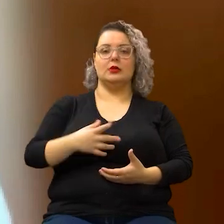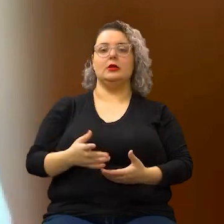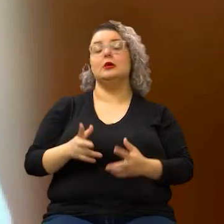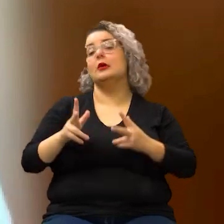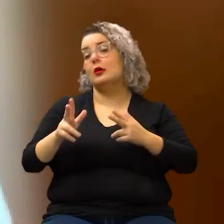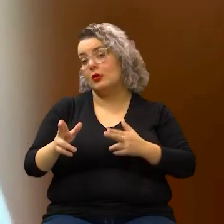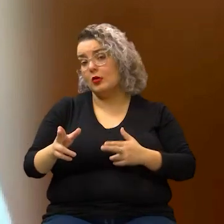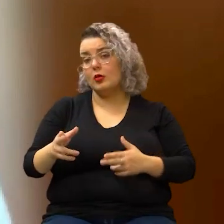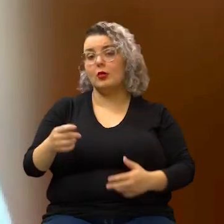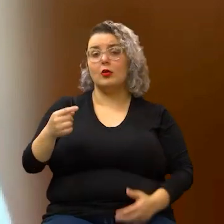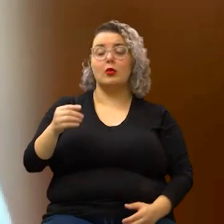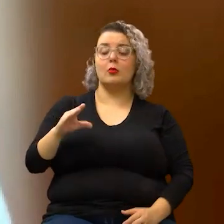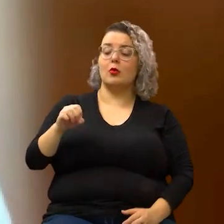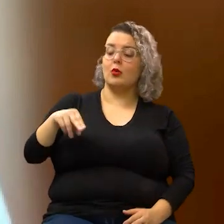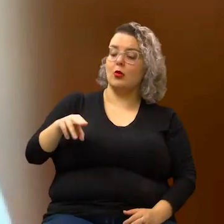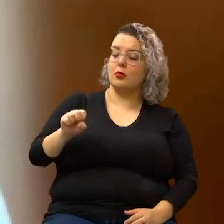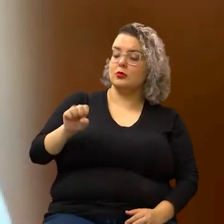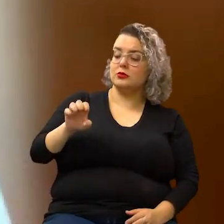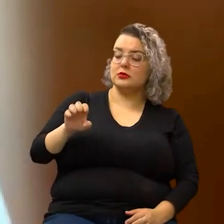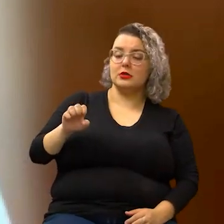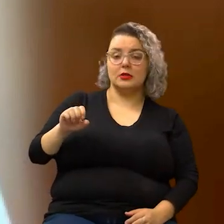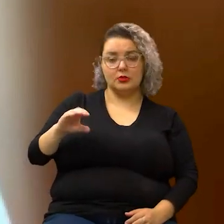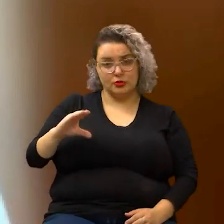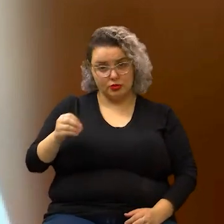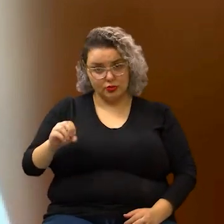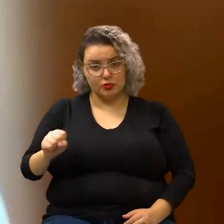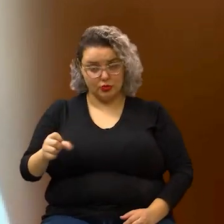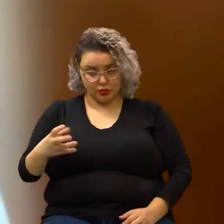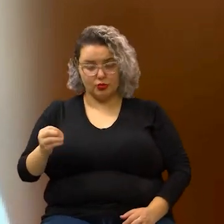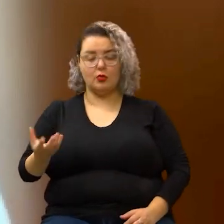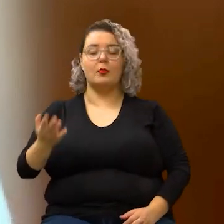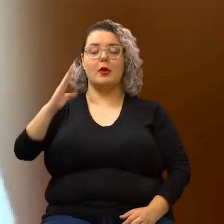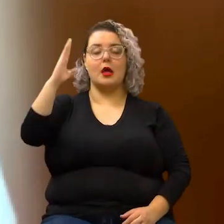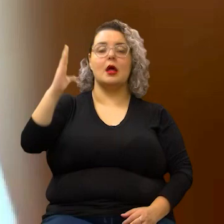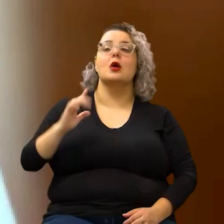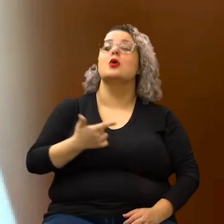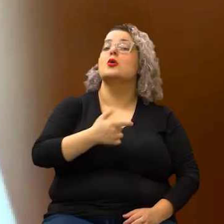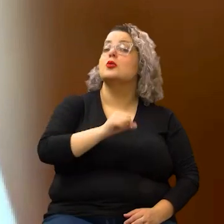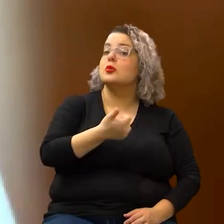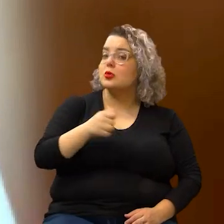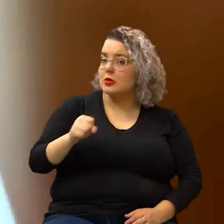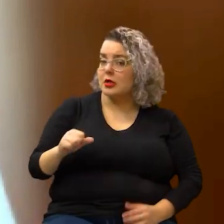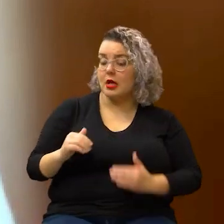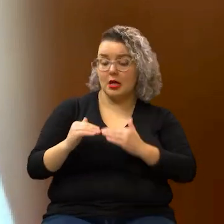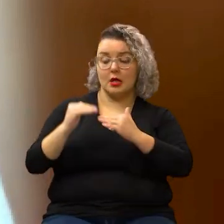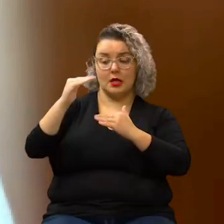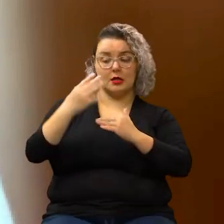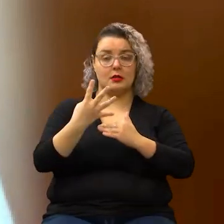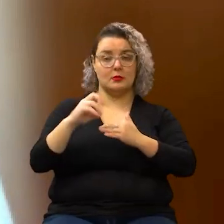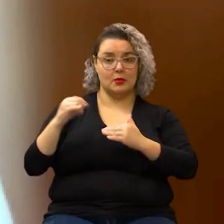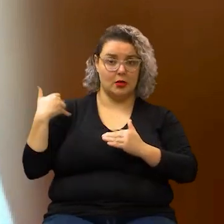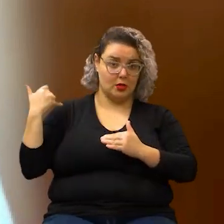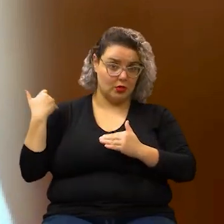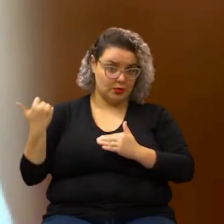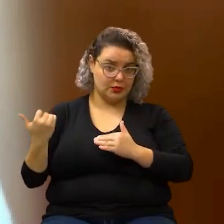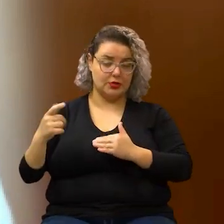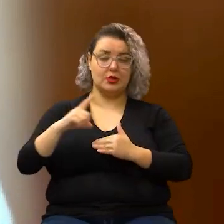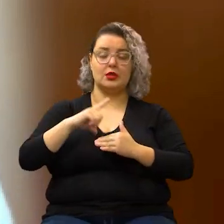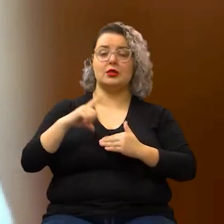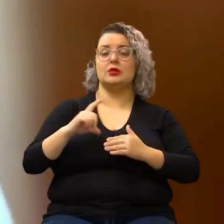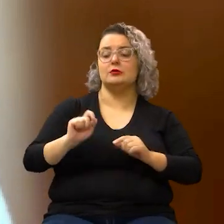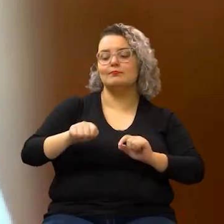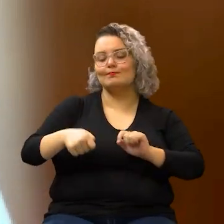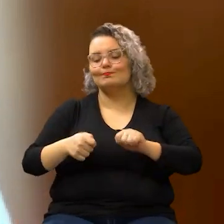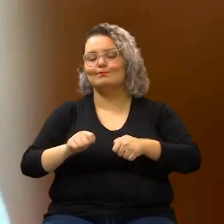exemplo. Então, de acordo com o Consenso Brasileiro de 2018, indivíduos acima de 40 anos que